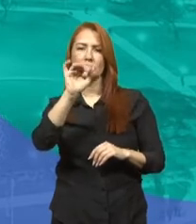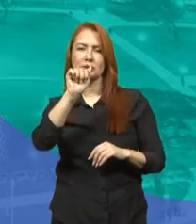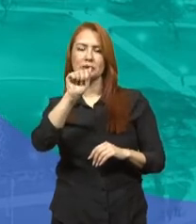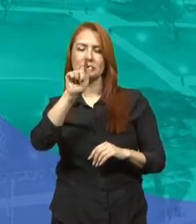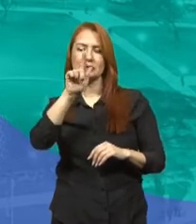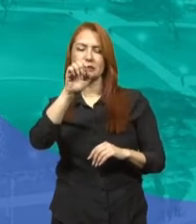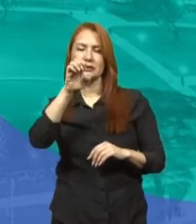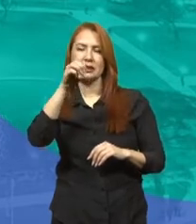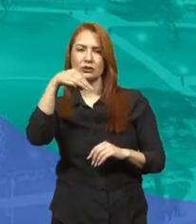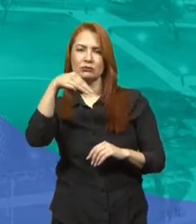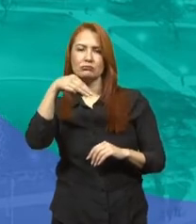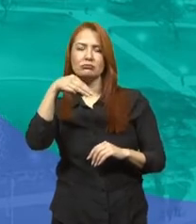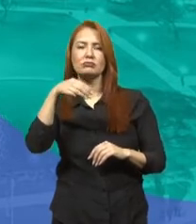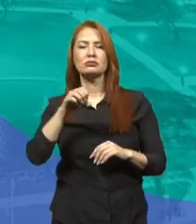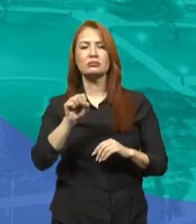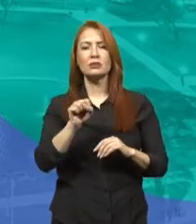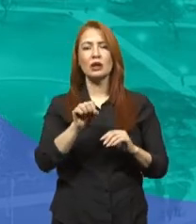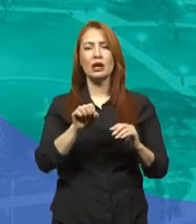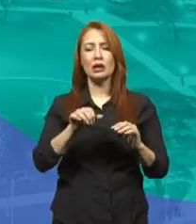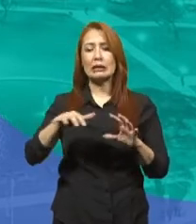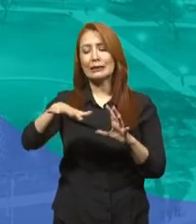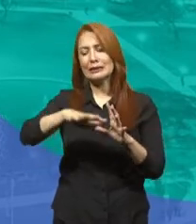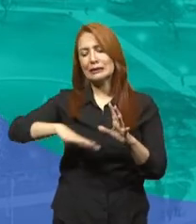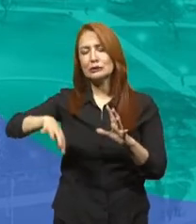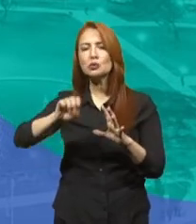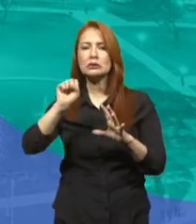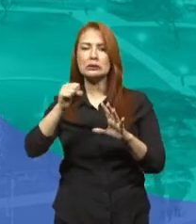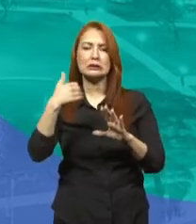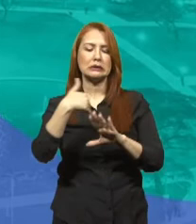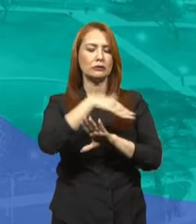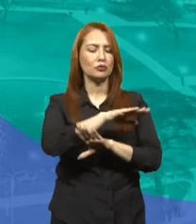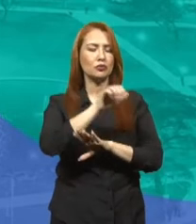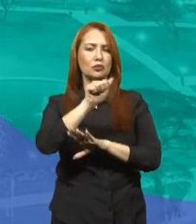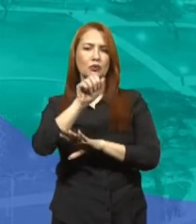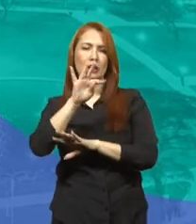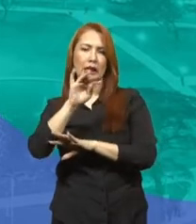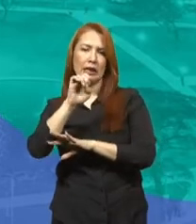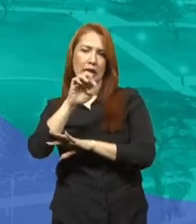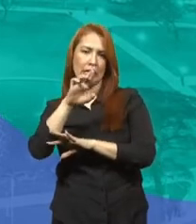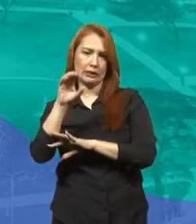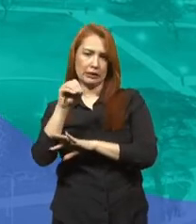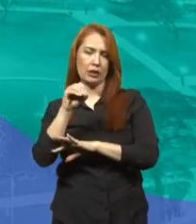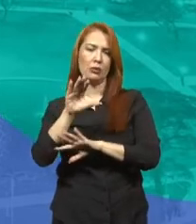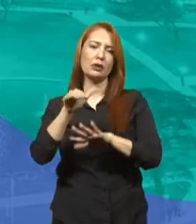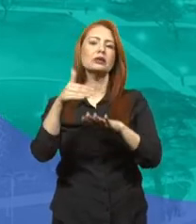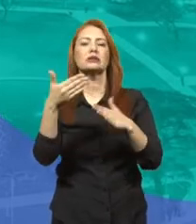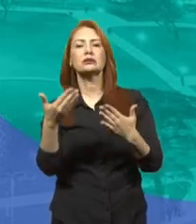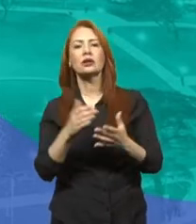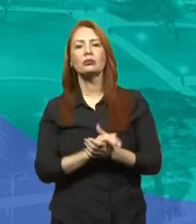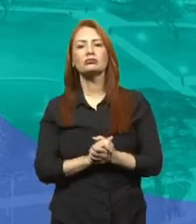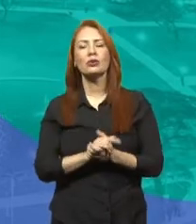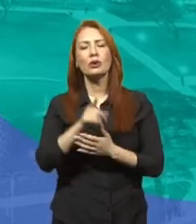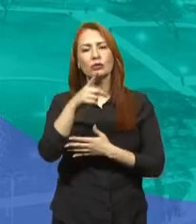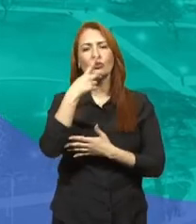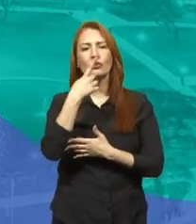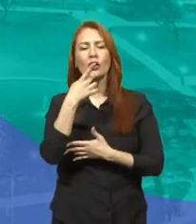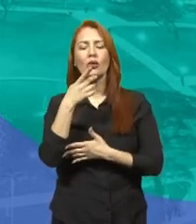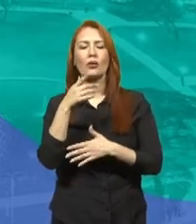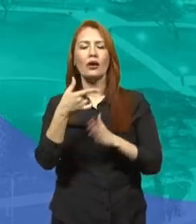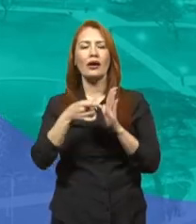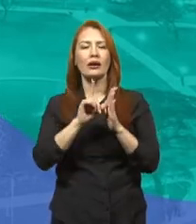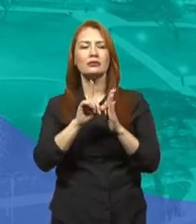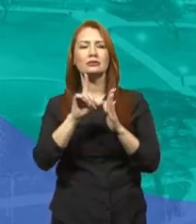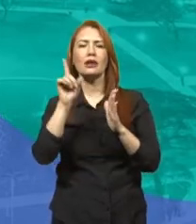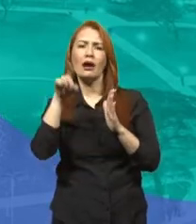terra. Então, dá para trabalhar. Isso que você provoca, Júlia, é possível, sim.